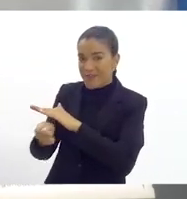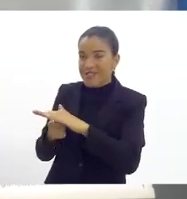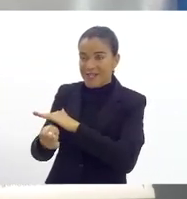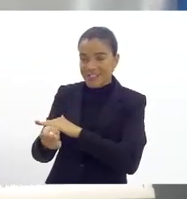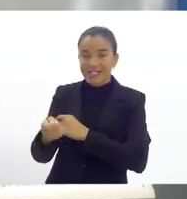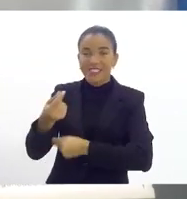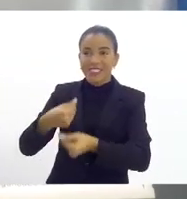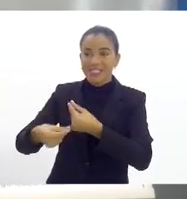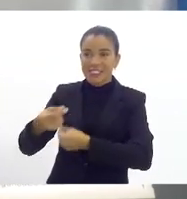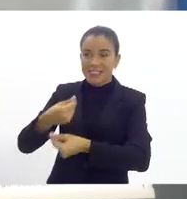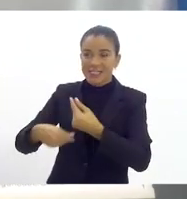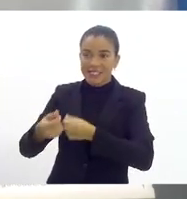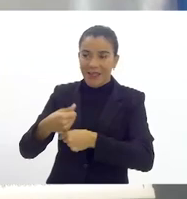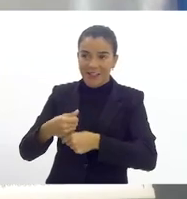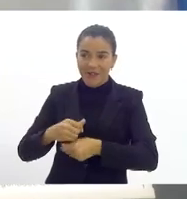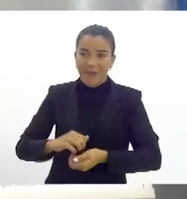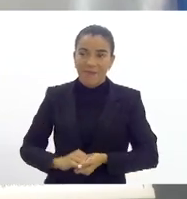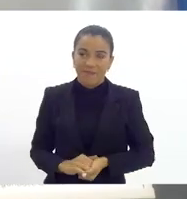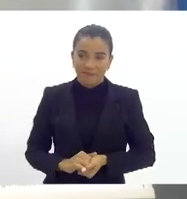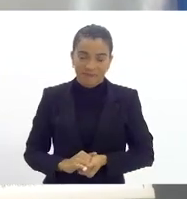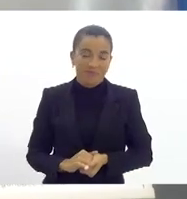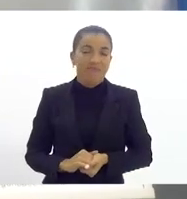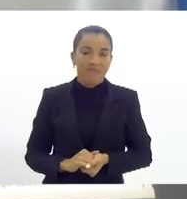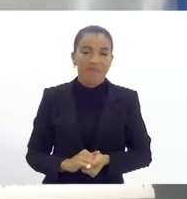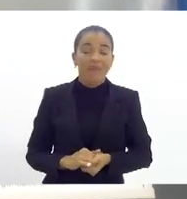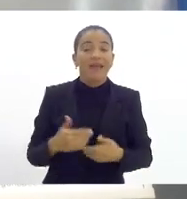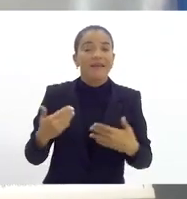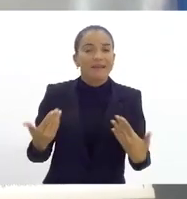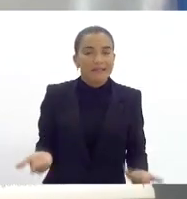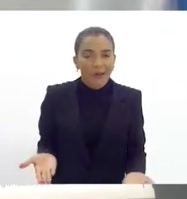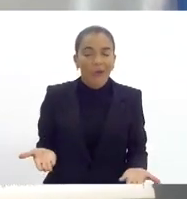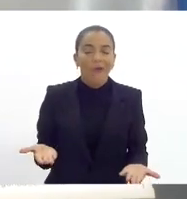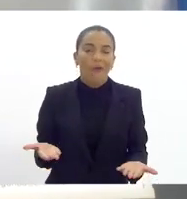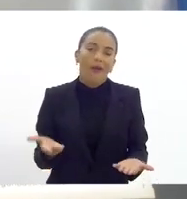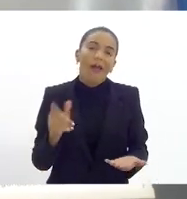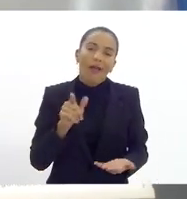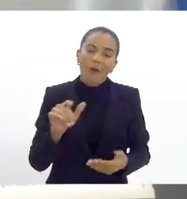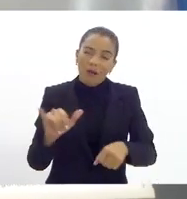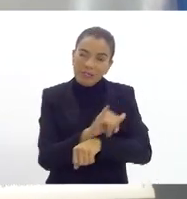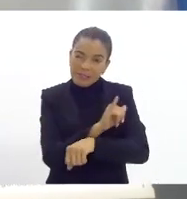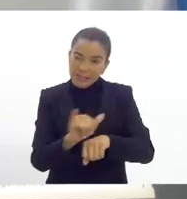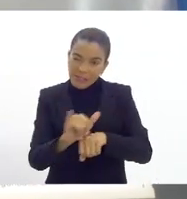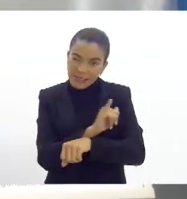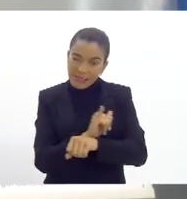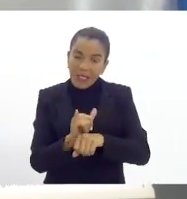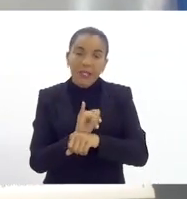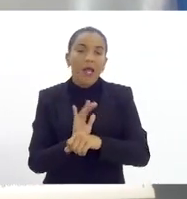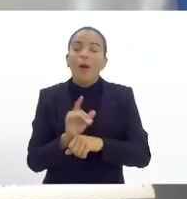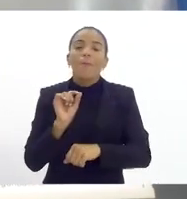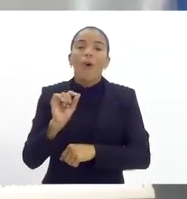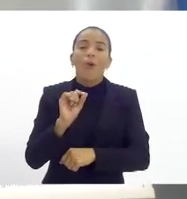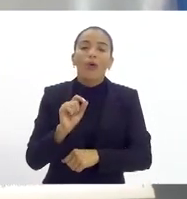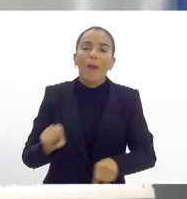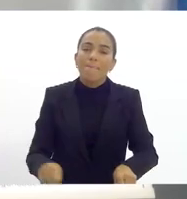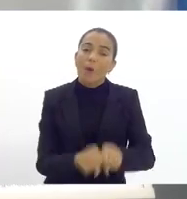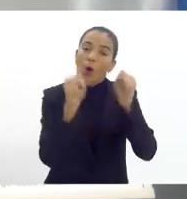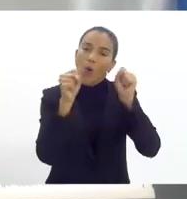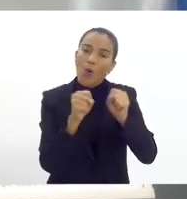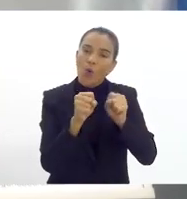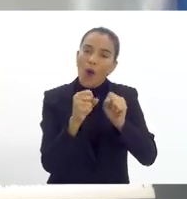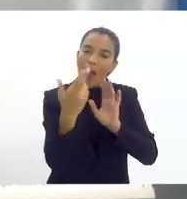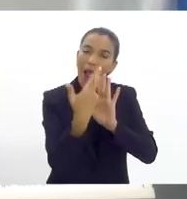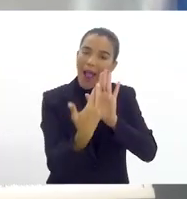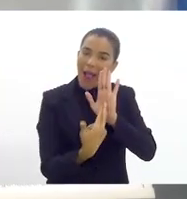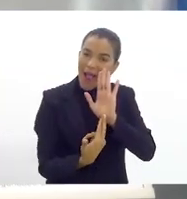aporte do montante relativo de investimento Então isso é uma estratégia para bolar Justamente a